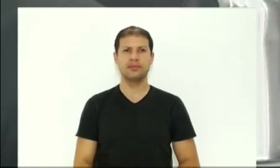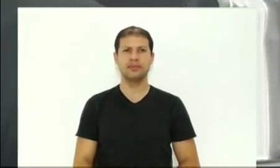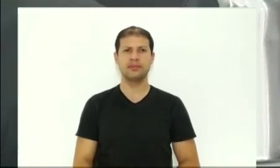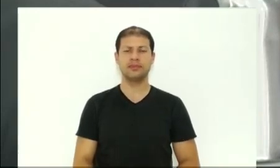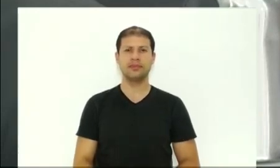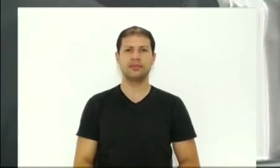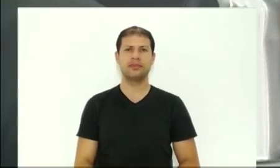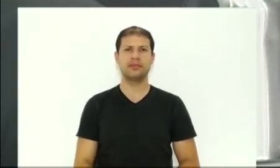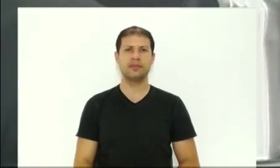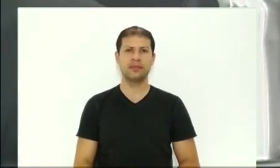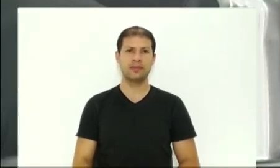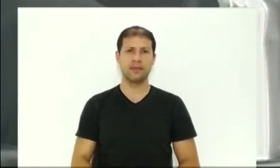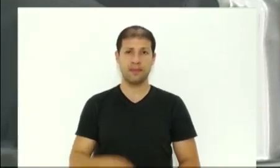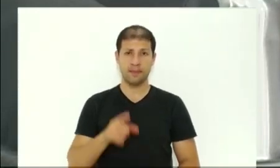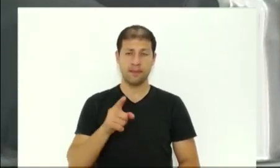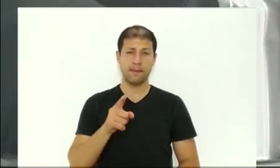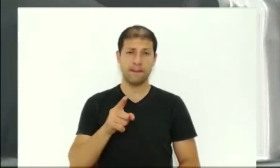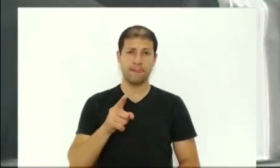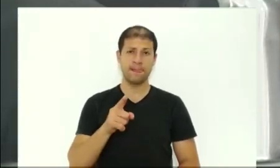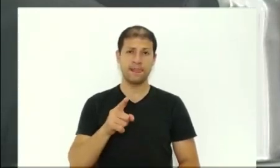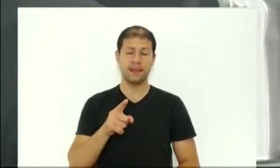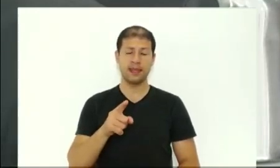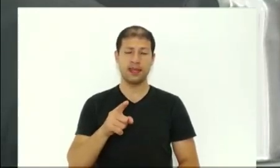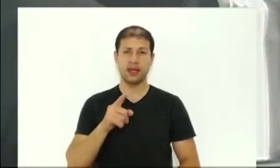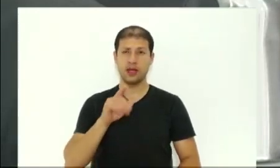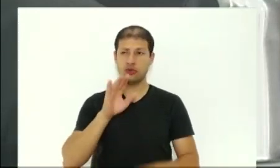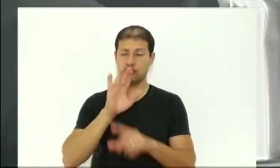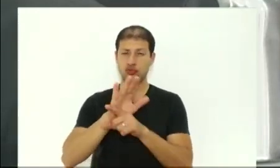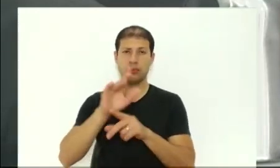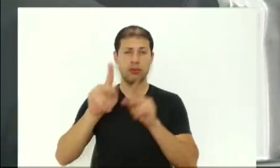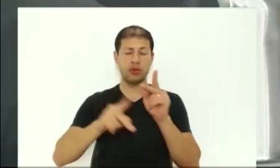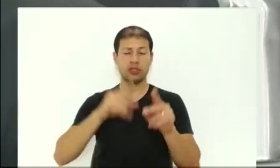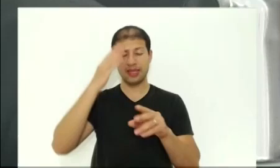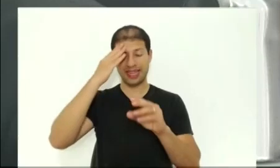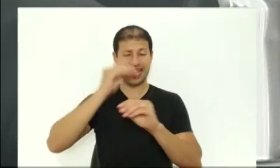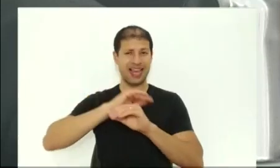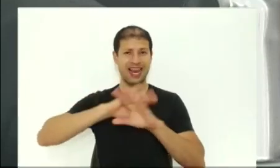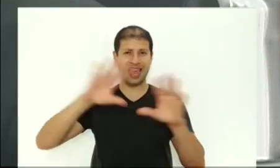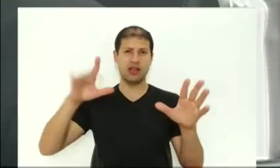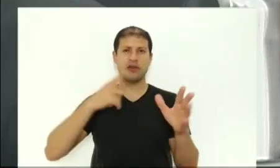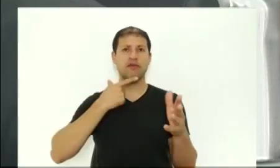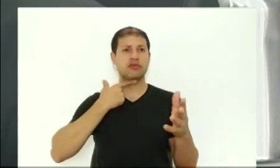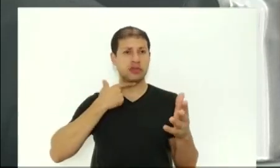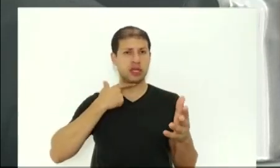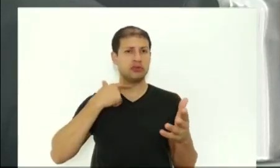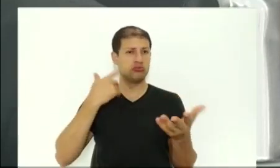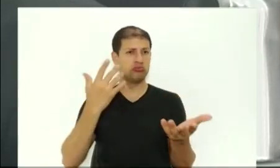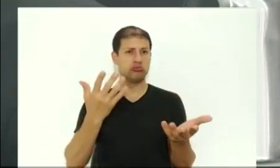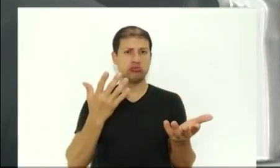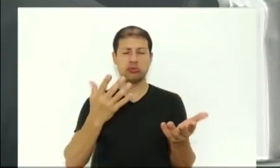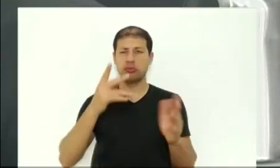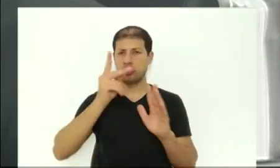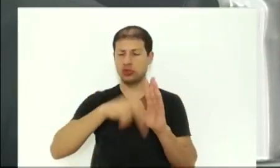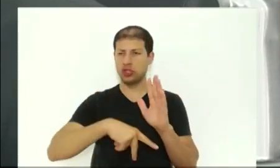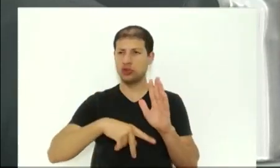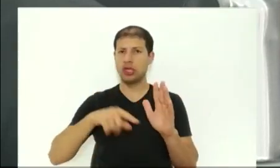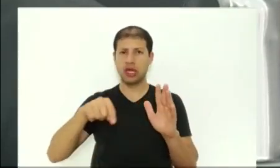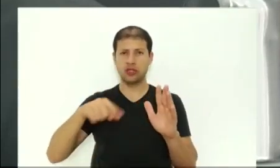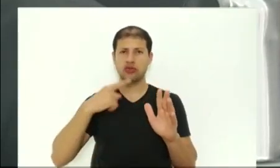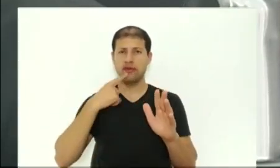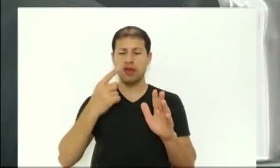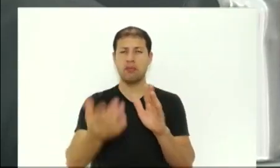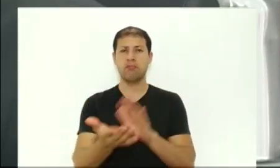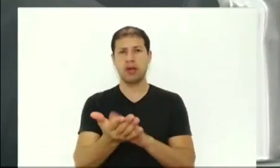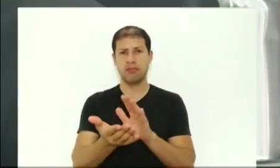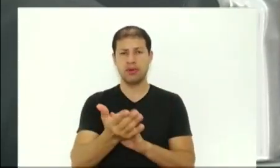Ela deixa muito claro para a população a intenção do projeto, e eu só tenho aqui que registrar os meus